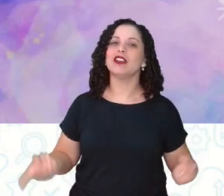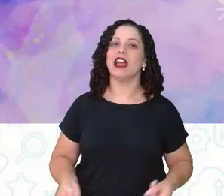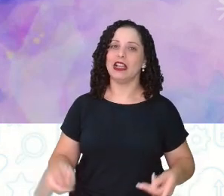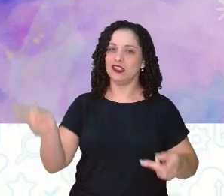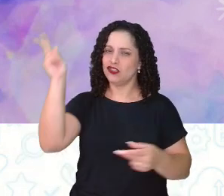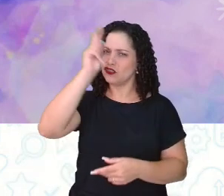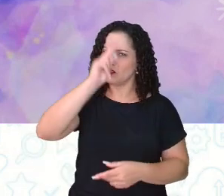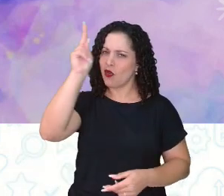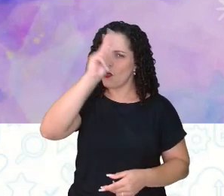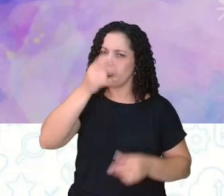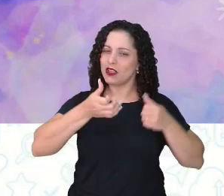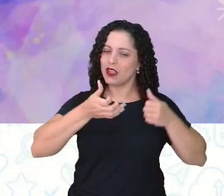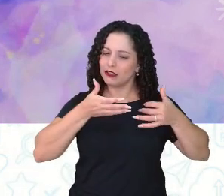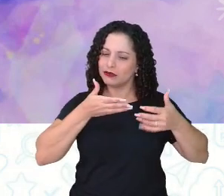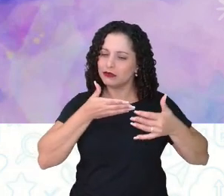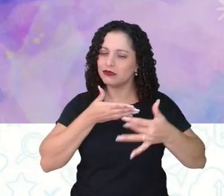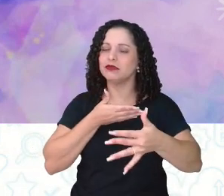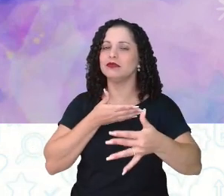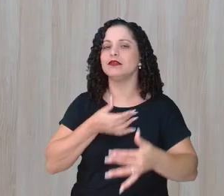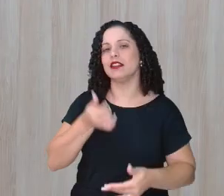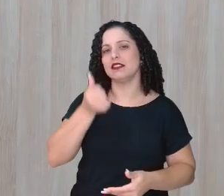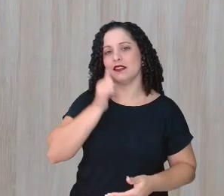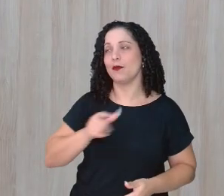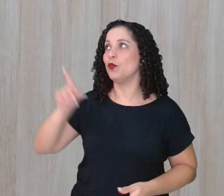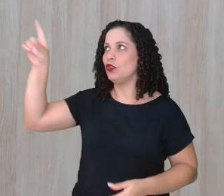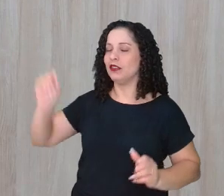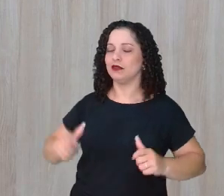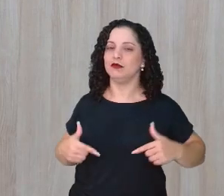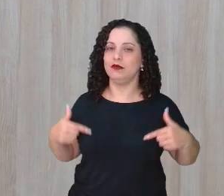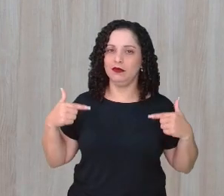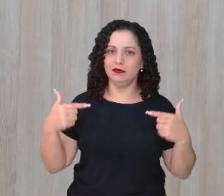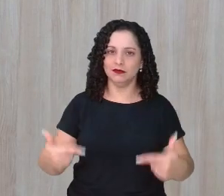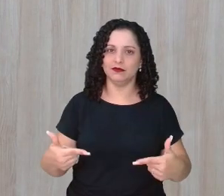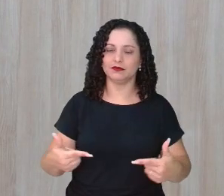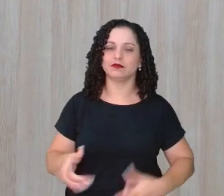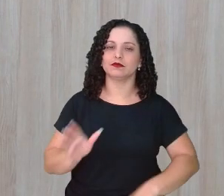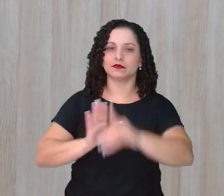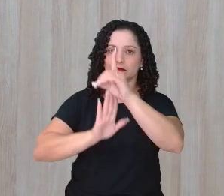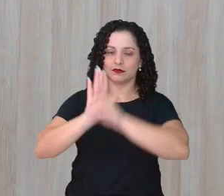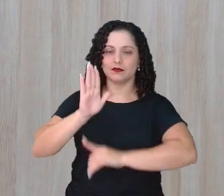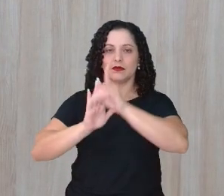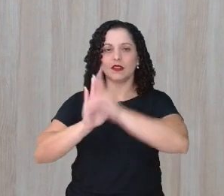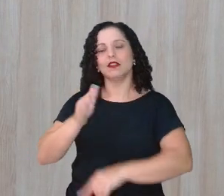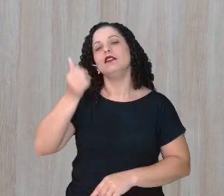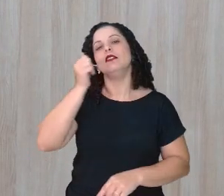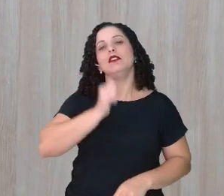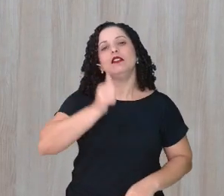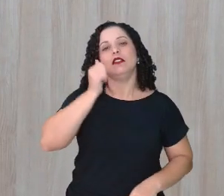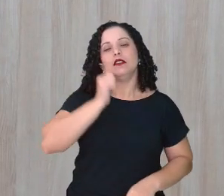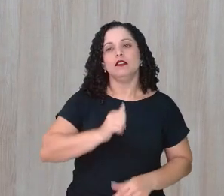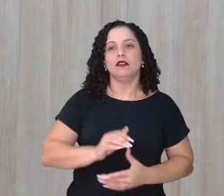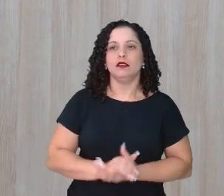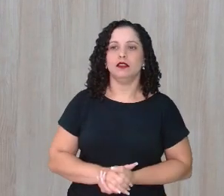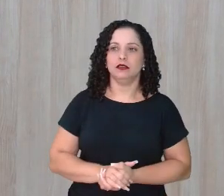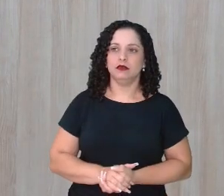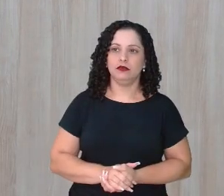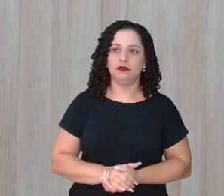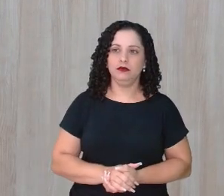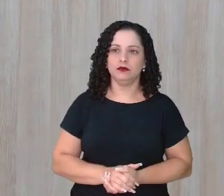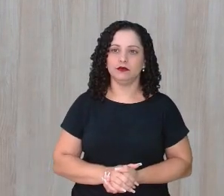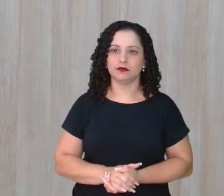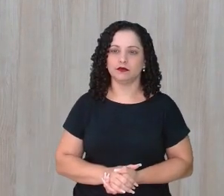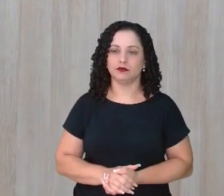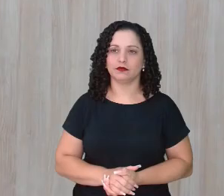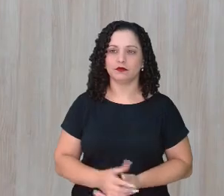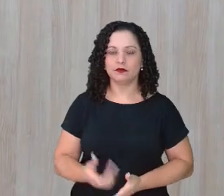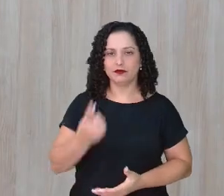hoje considerada uma das pioneiras aí da luta por direito das mulheres, certo? Vamos seguir aqui. Então,